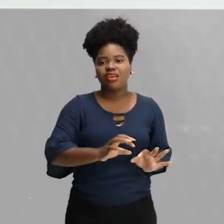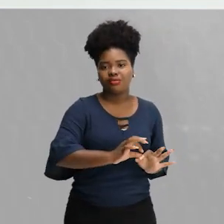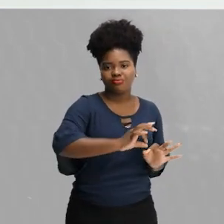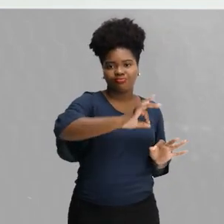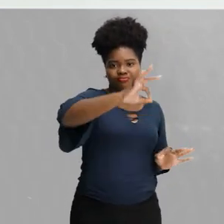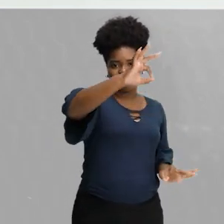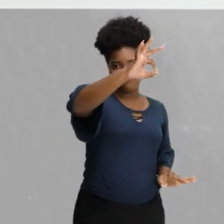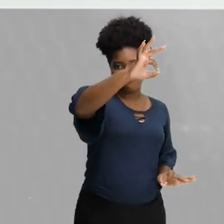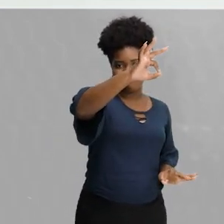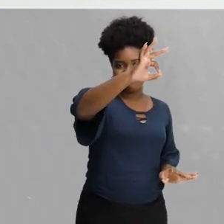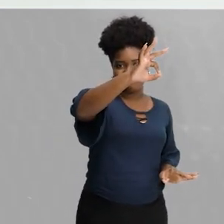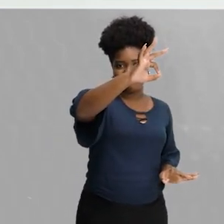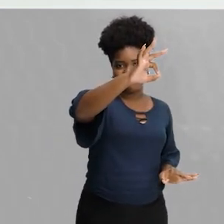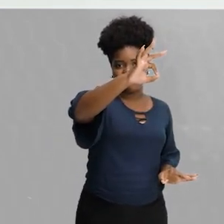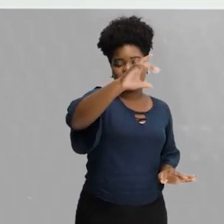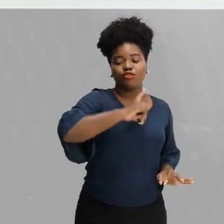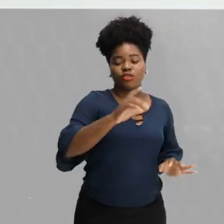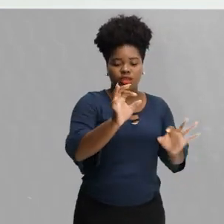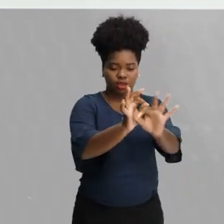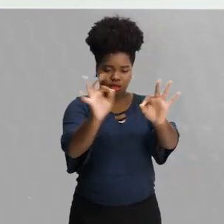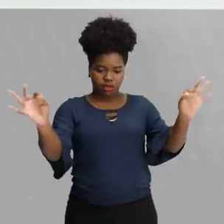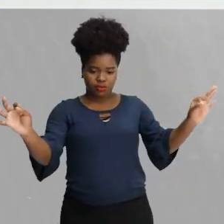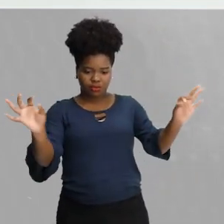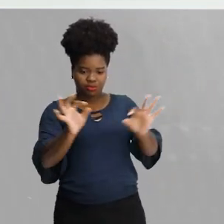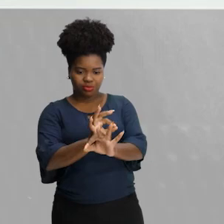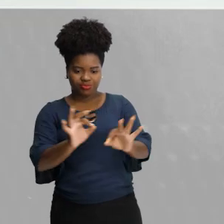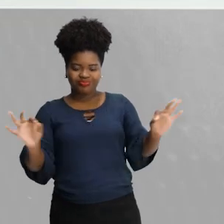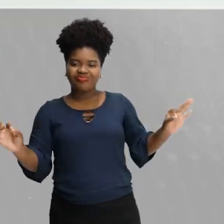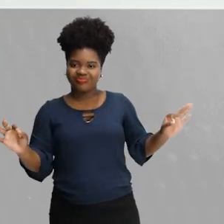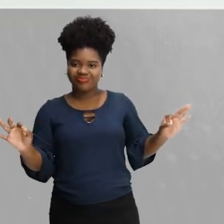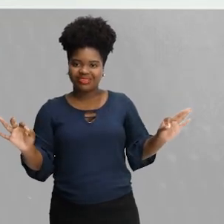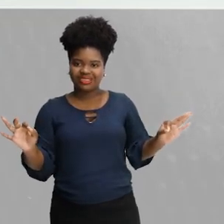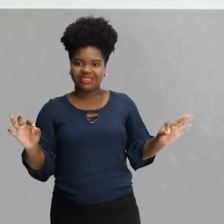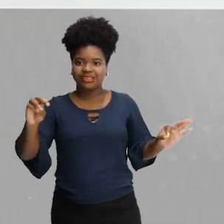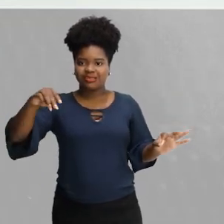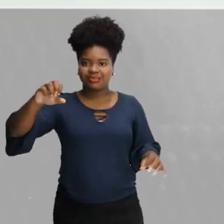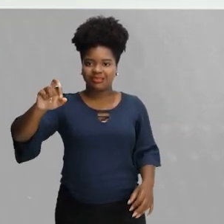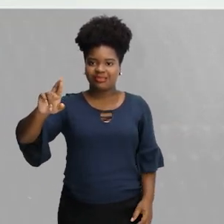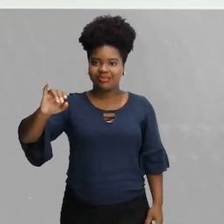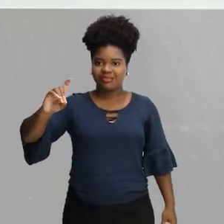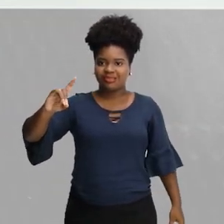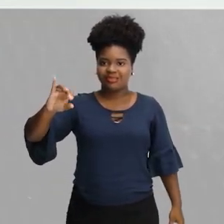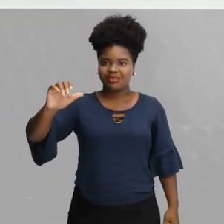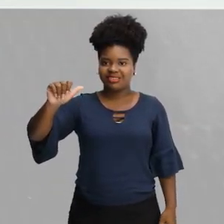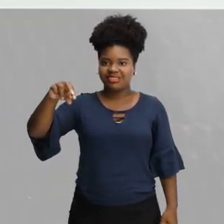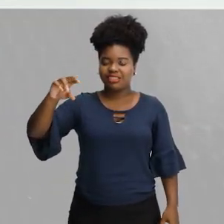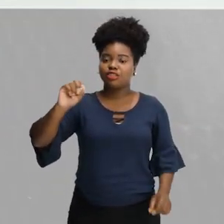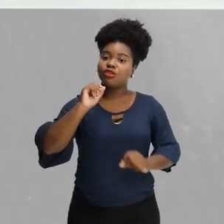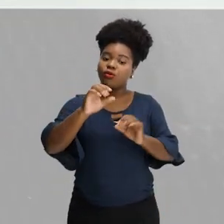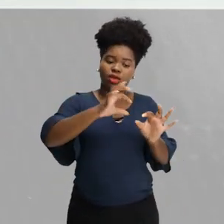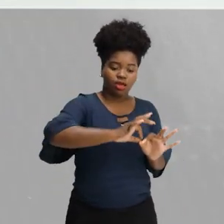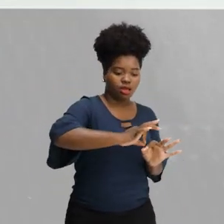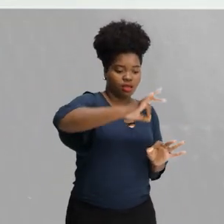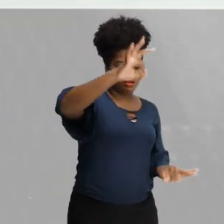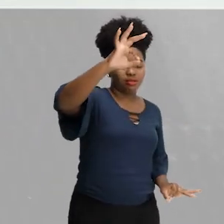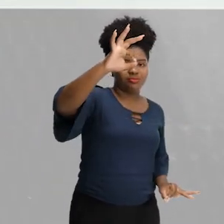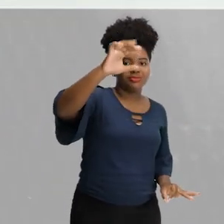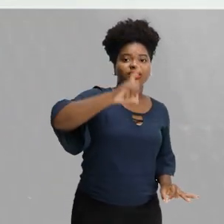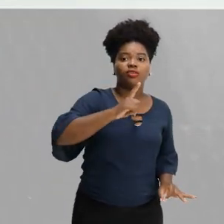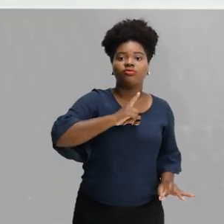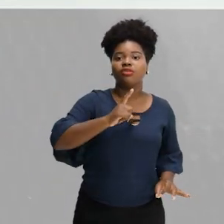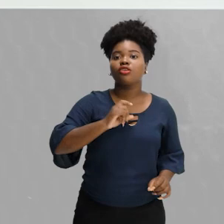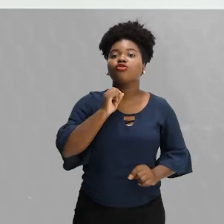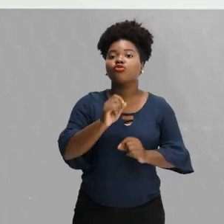os paralelos cortam a Terra no horizontal, os meridianos cortam a Terra no vertical. E aí vem o meridiano central,